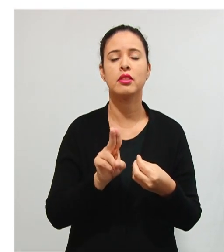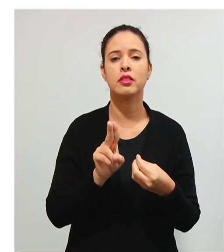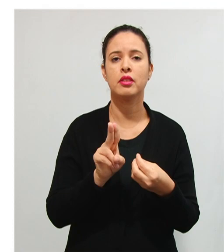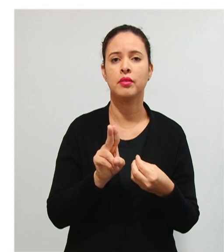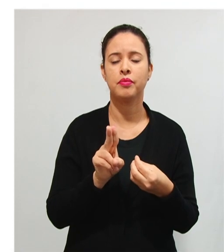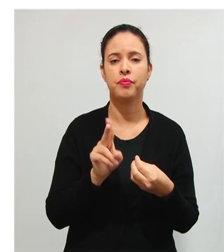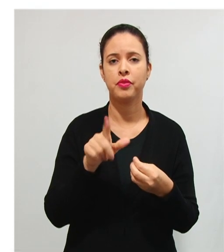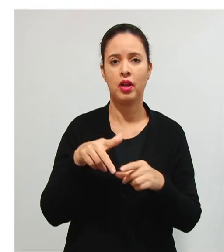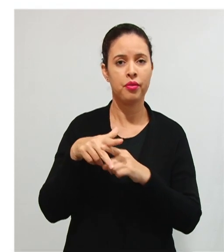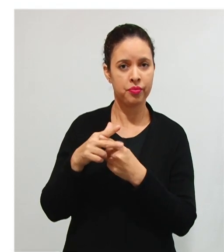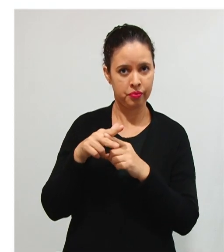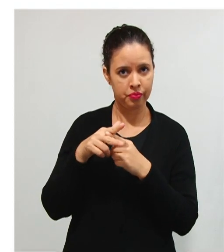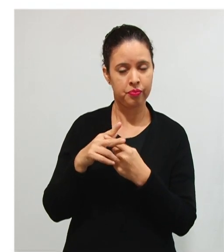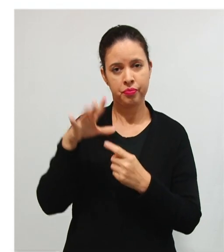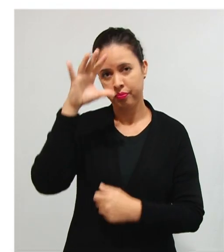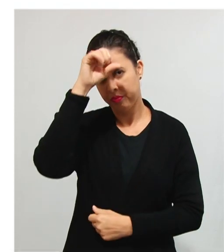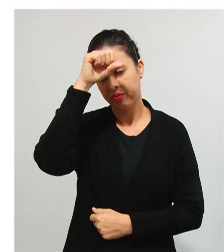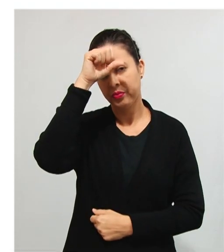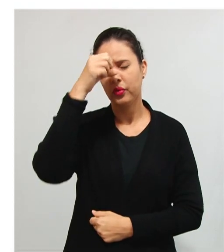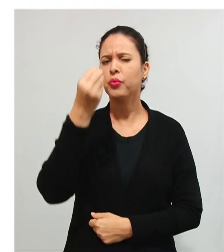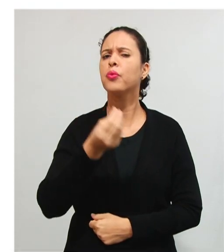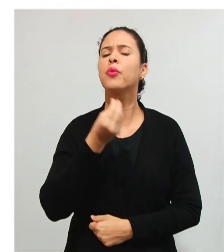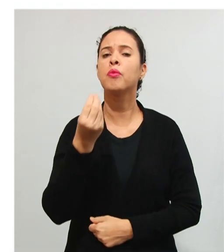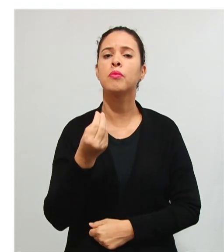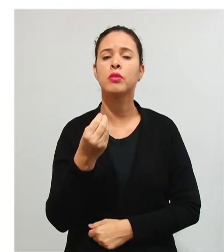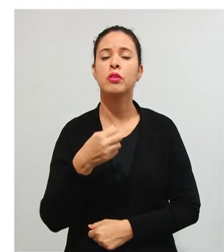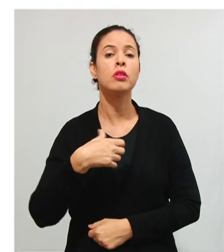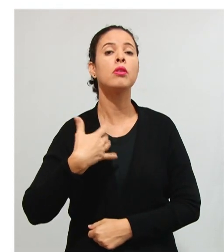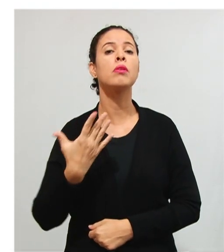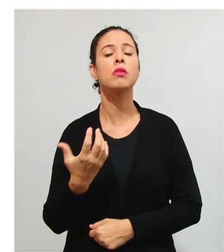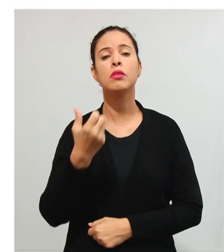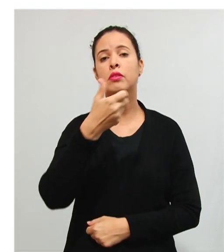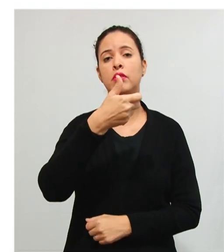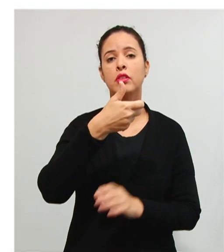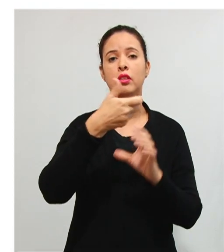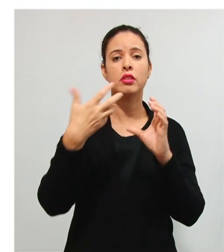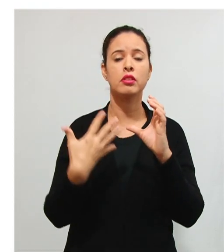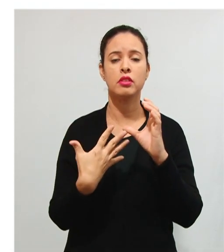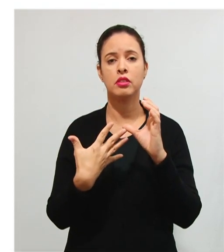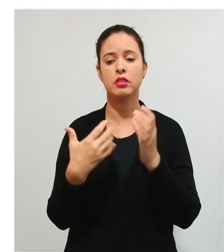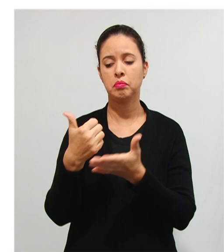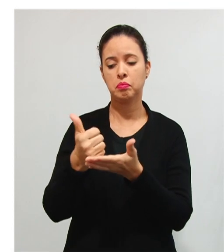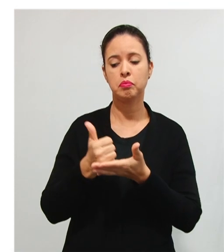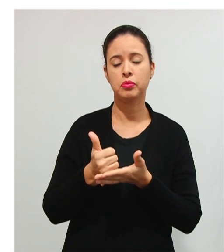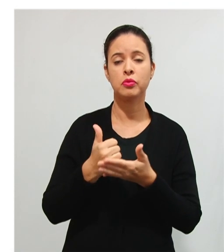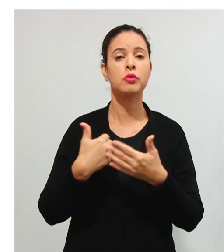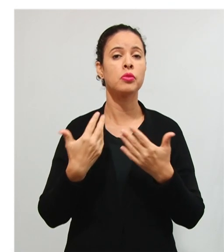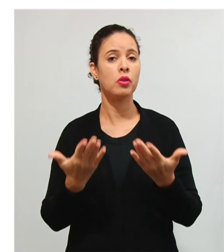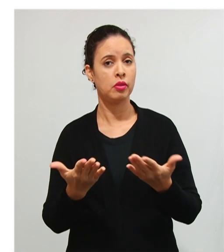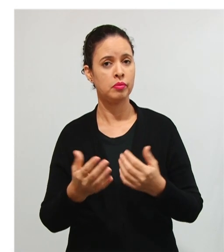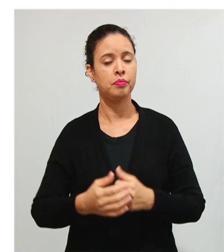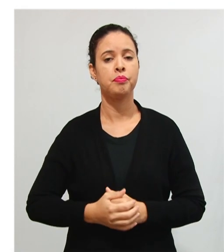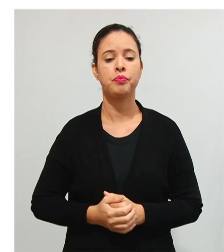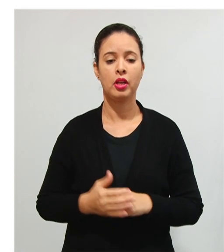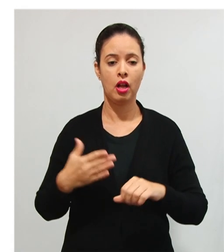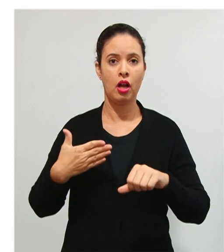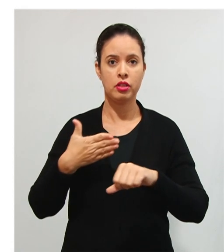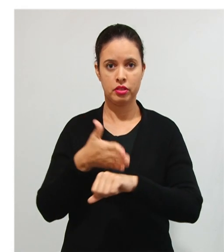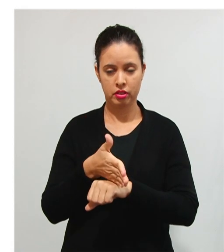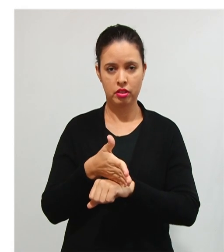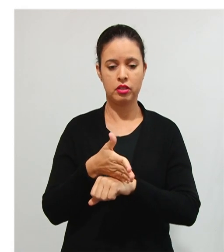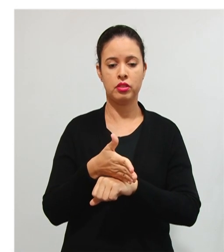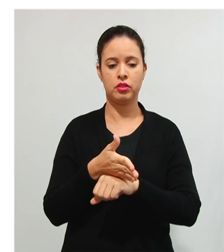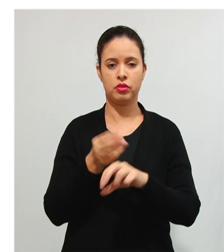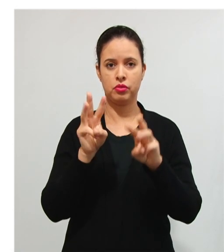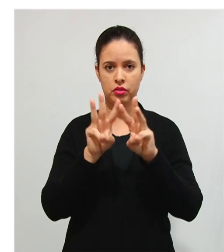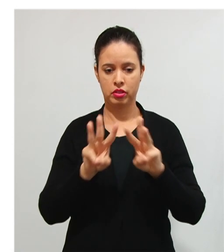utilizar essas ferramentas para aprendizagens? Quais são as características e as suas contribuições? Então, acessem o site